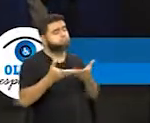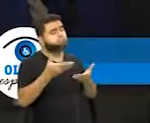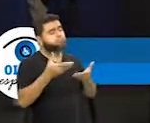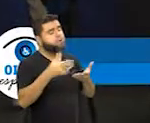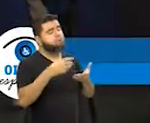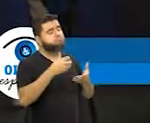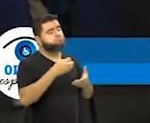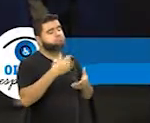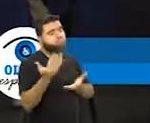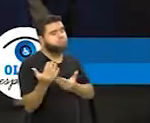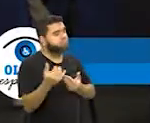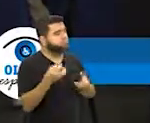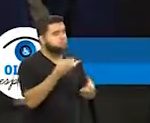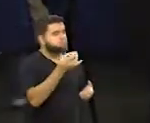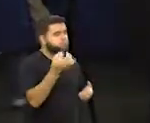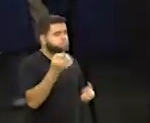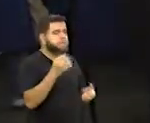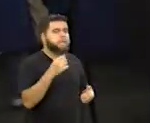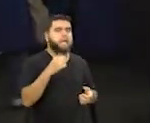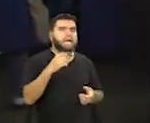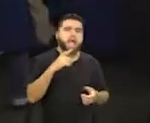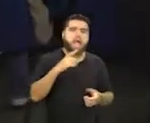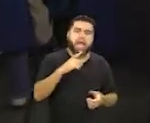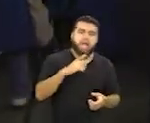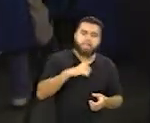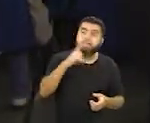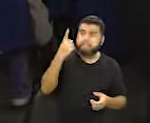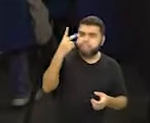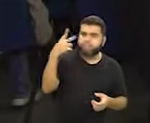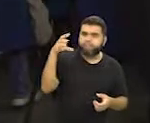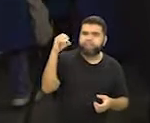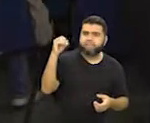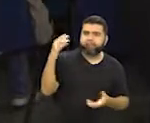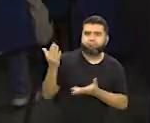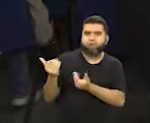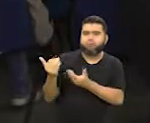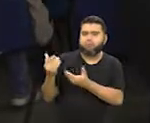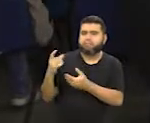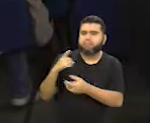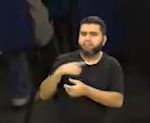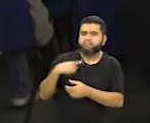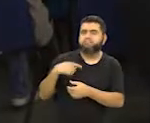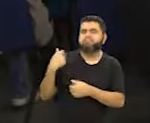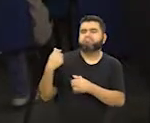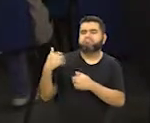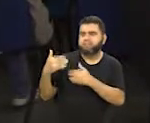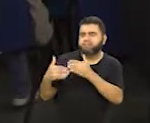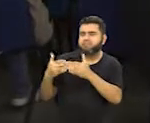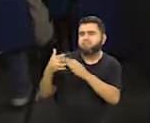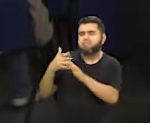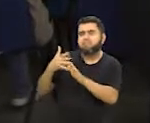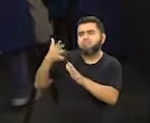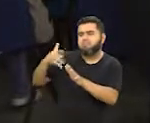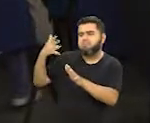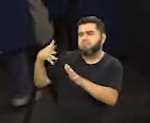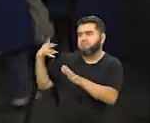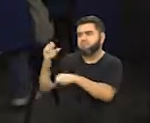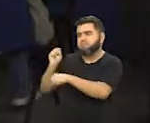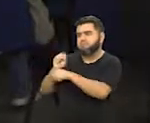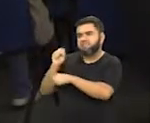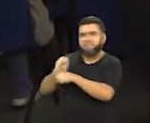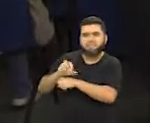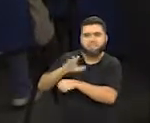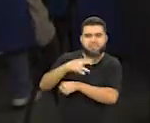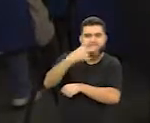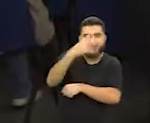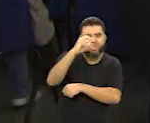Hoje você está atendendo lá quantos jovens? Não, nós somos com 120 jovens, né, e a demanda continua muito grande. E